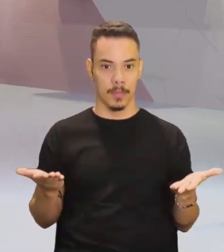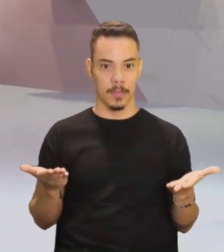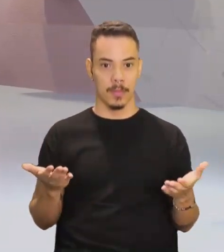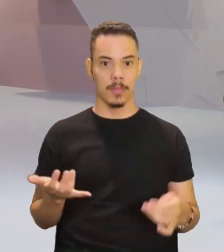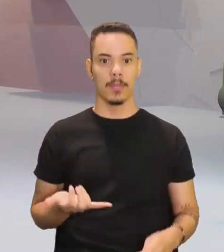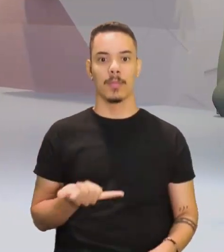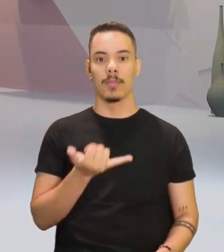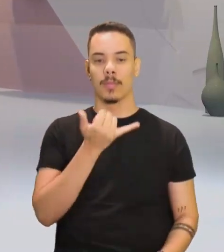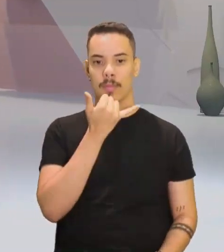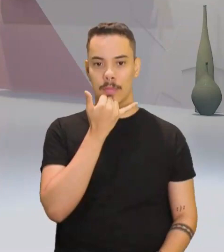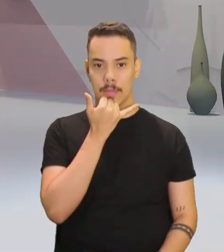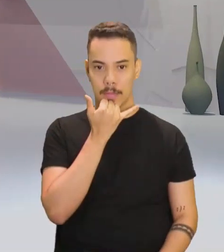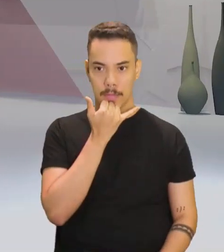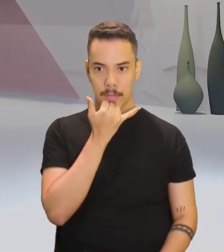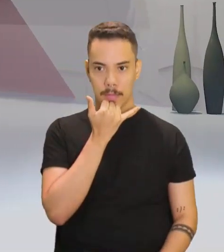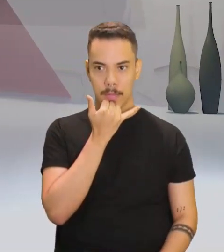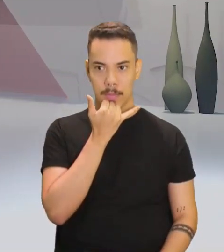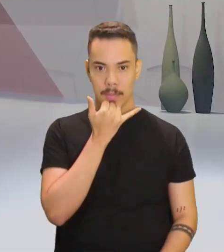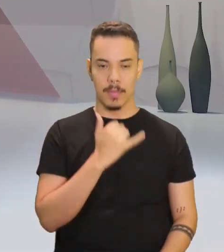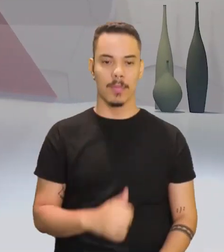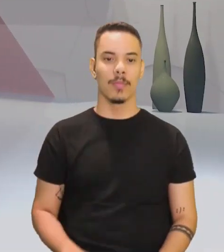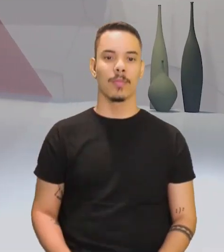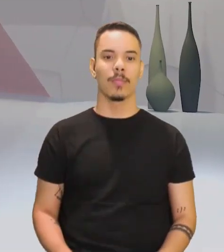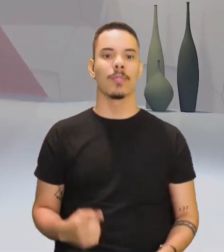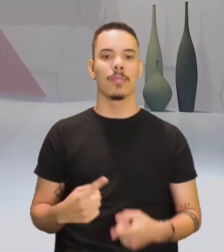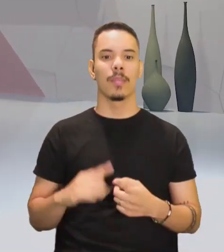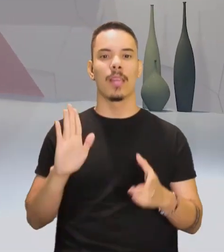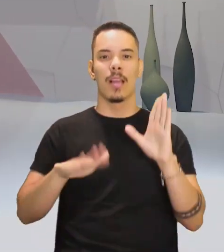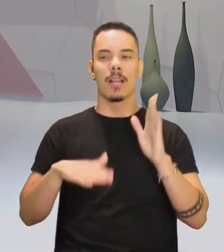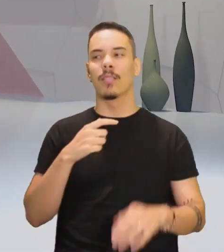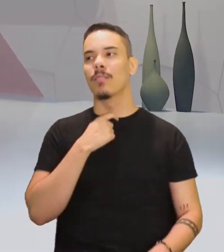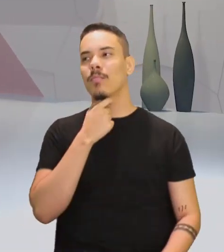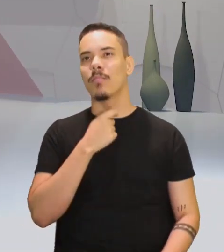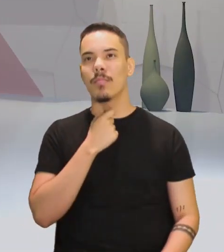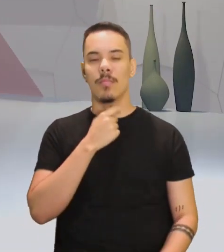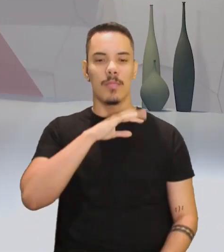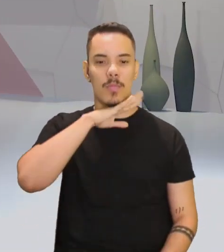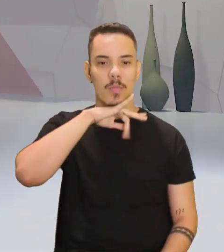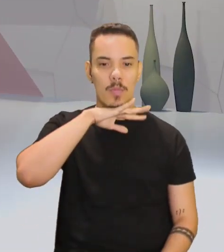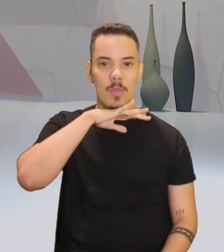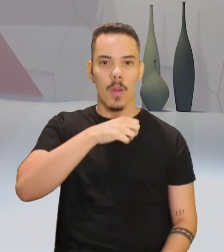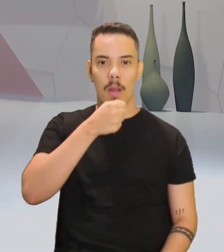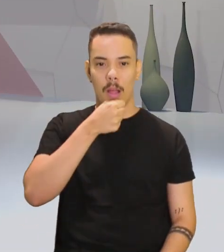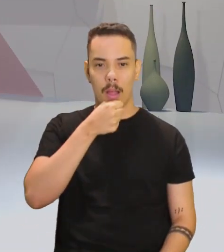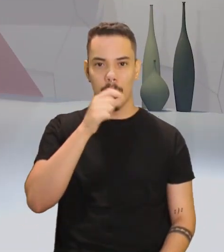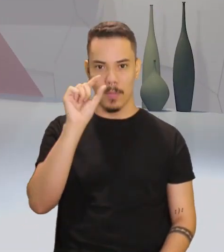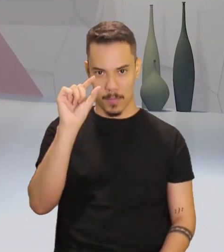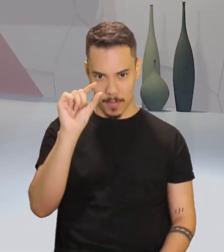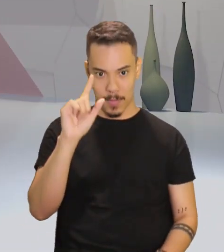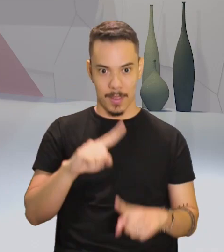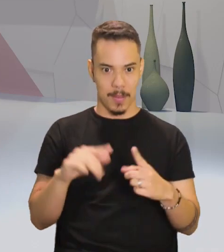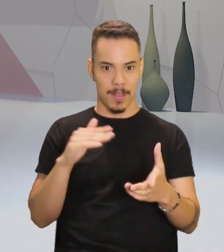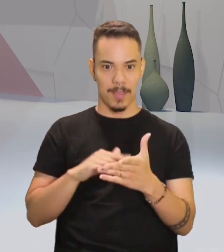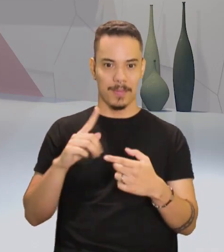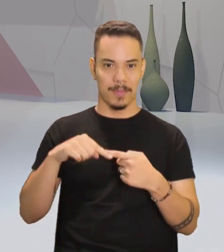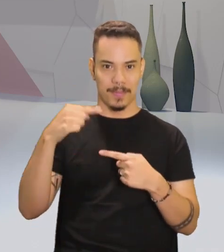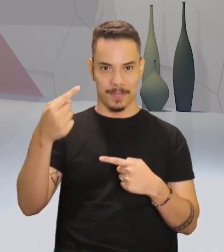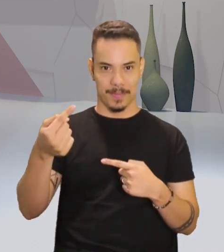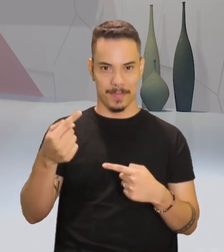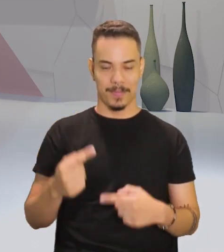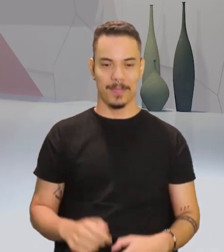desculpa pelo amor de Deus tá a tosse tá certo mas até a